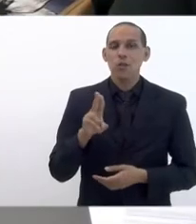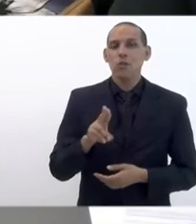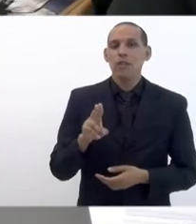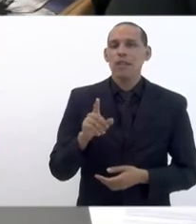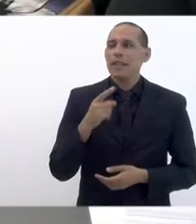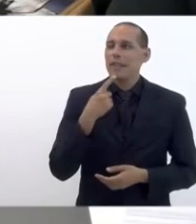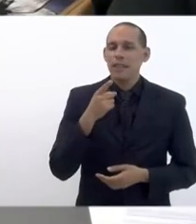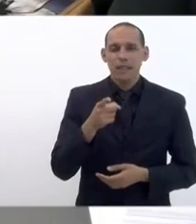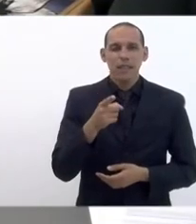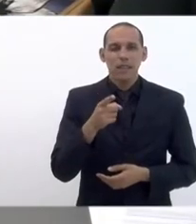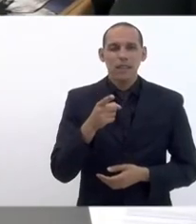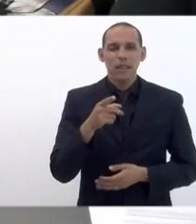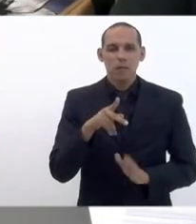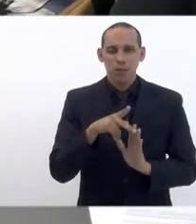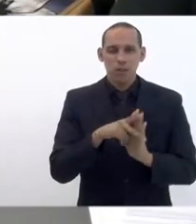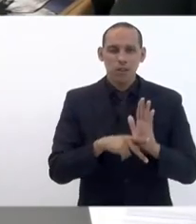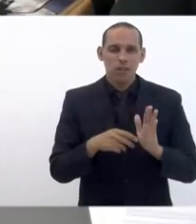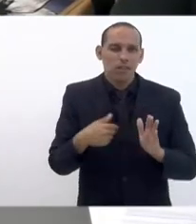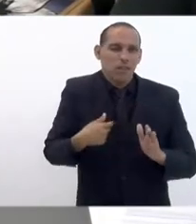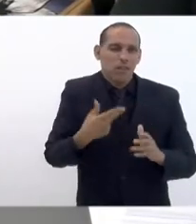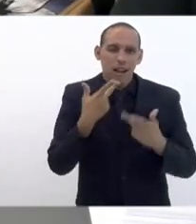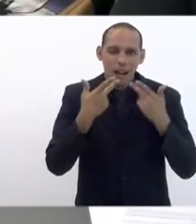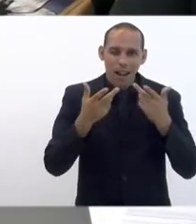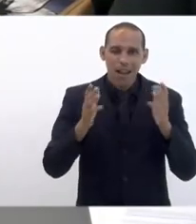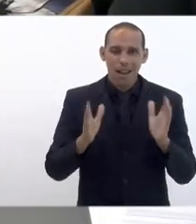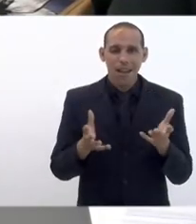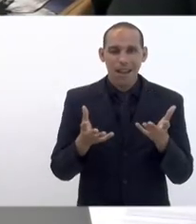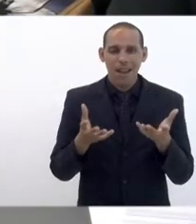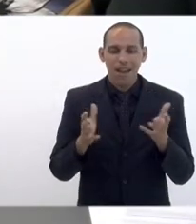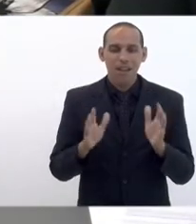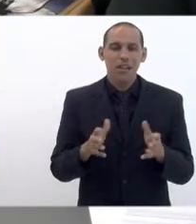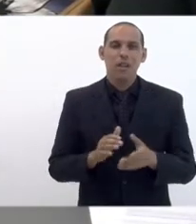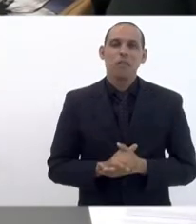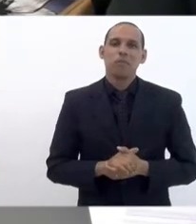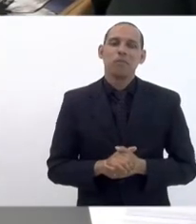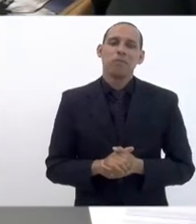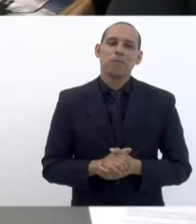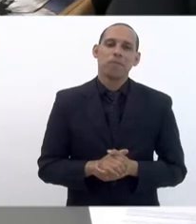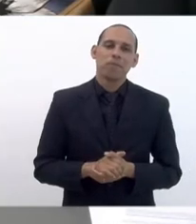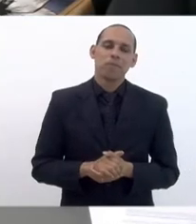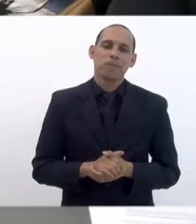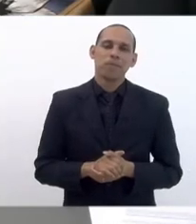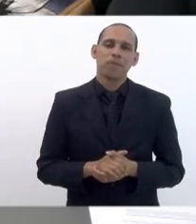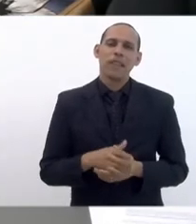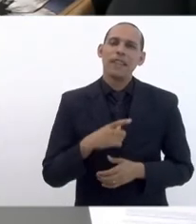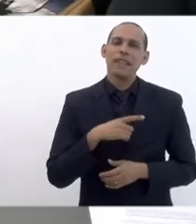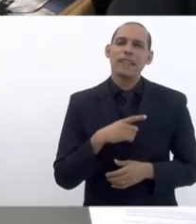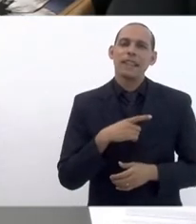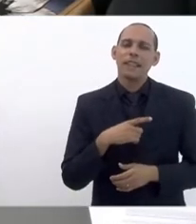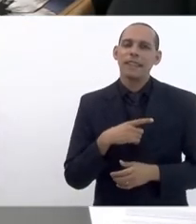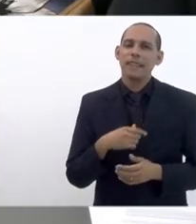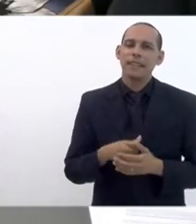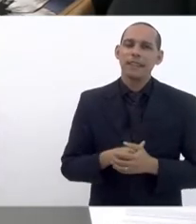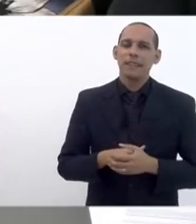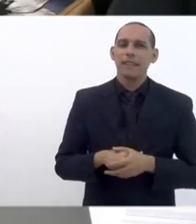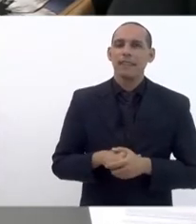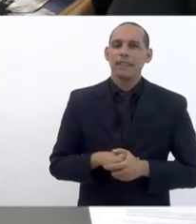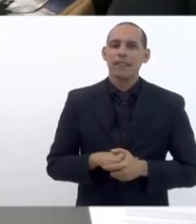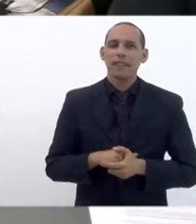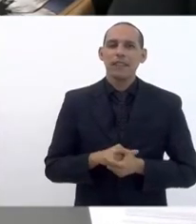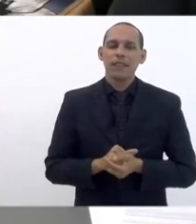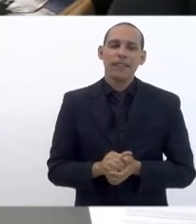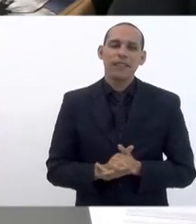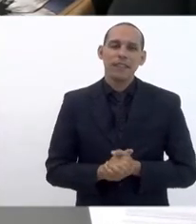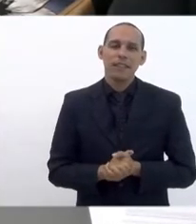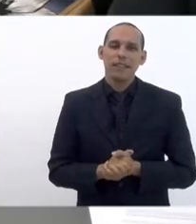esse projeto para algo que eu já queria falar hoje nessa sessão. A gente tem um nível muito bom na